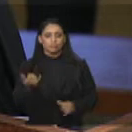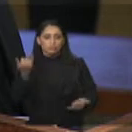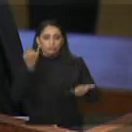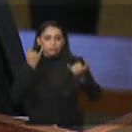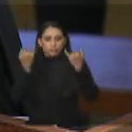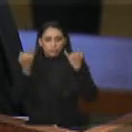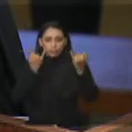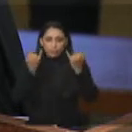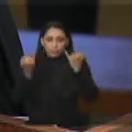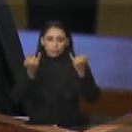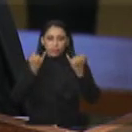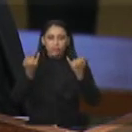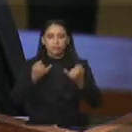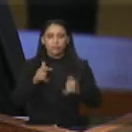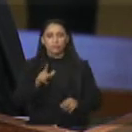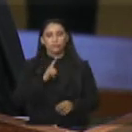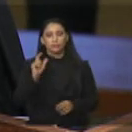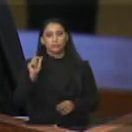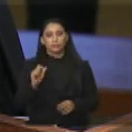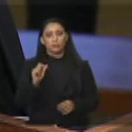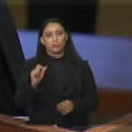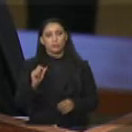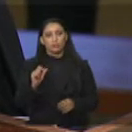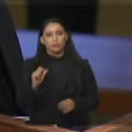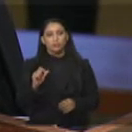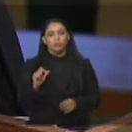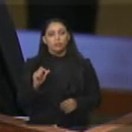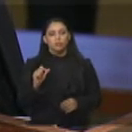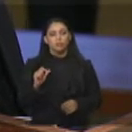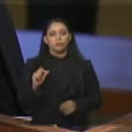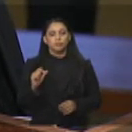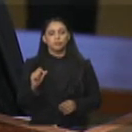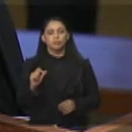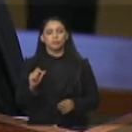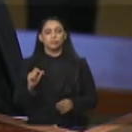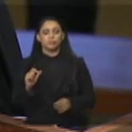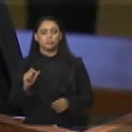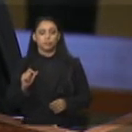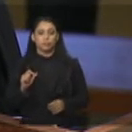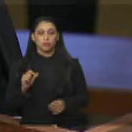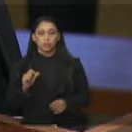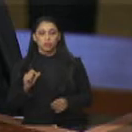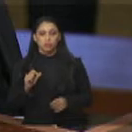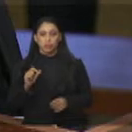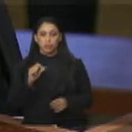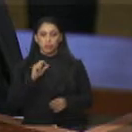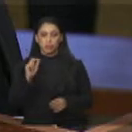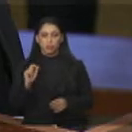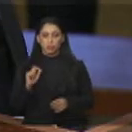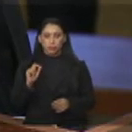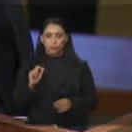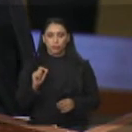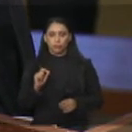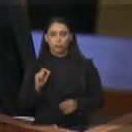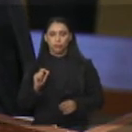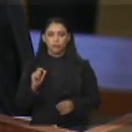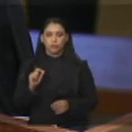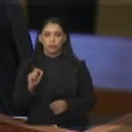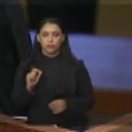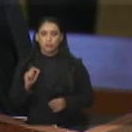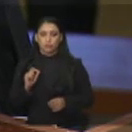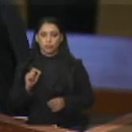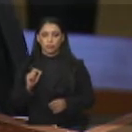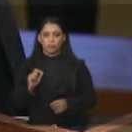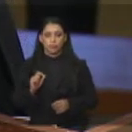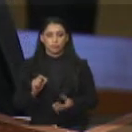digitais. Segundo, pela enunciação dos vetores interpretativos e do substrato axiológico que devem orientar